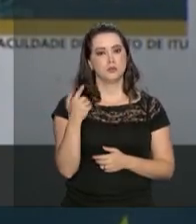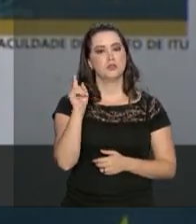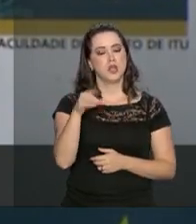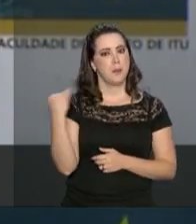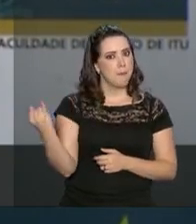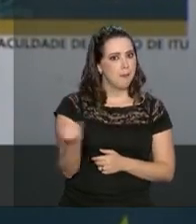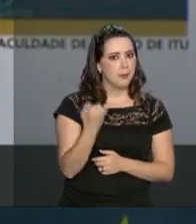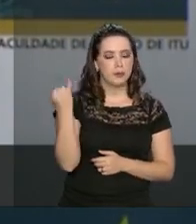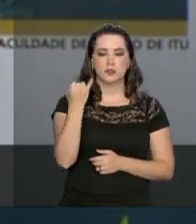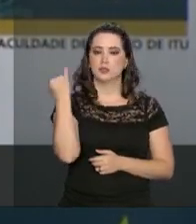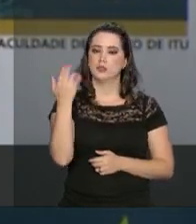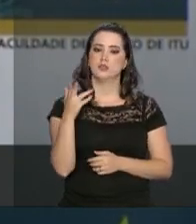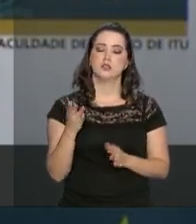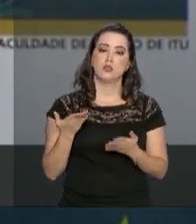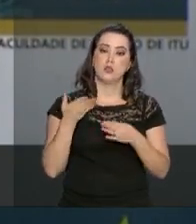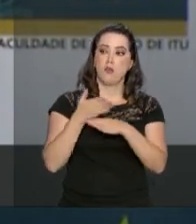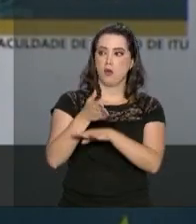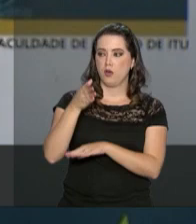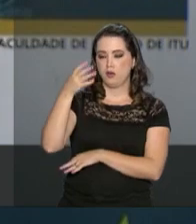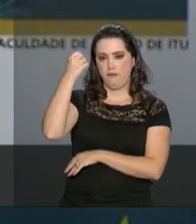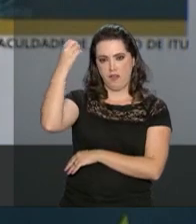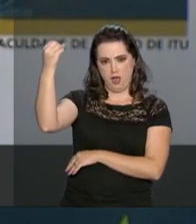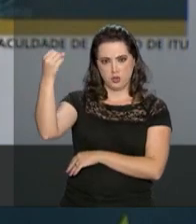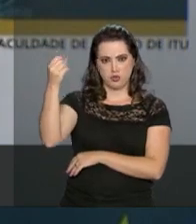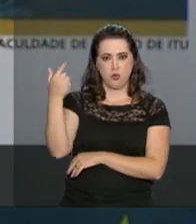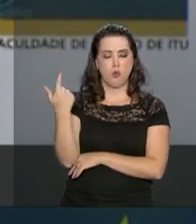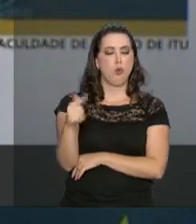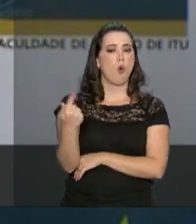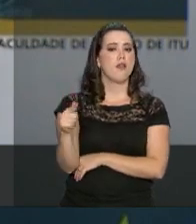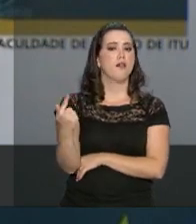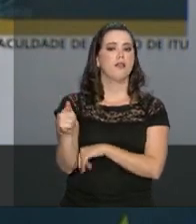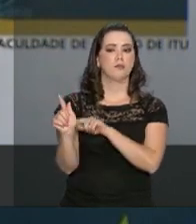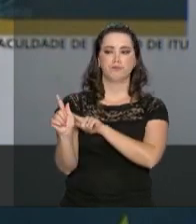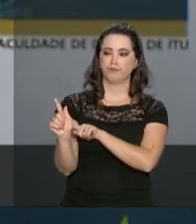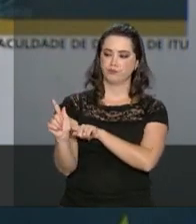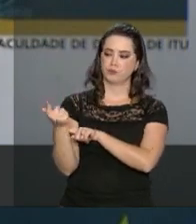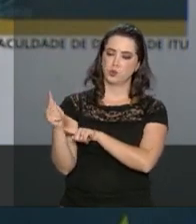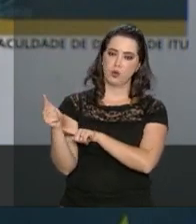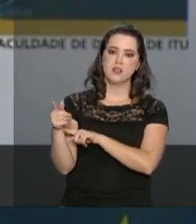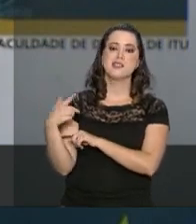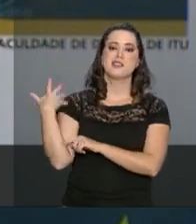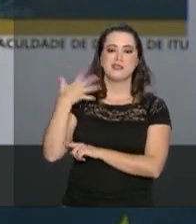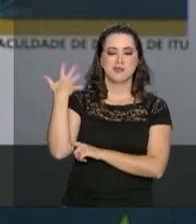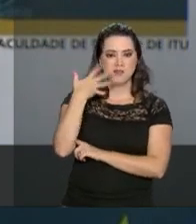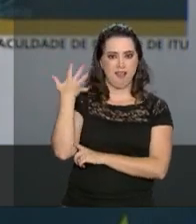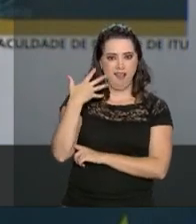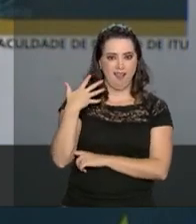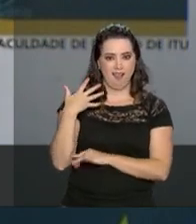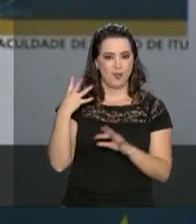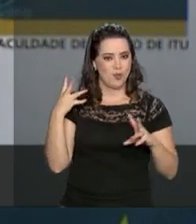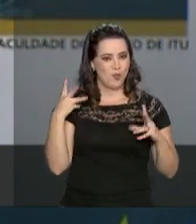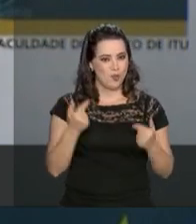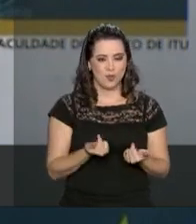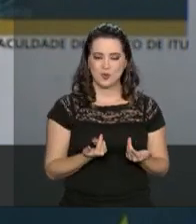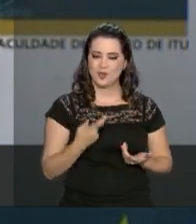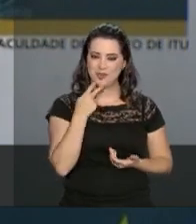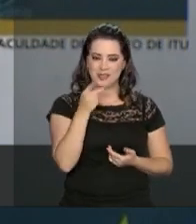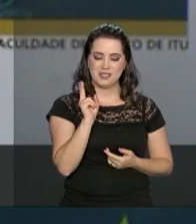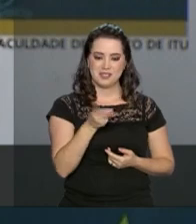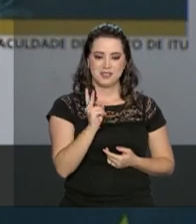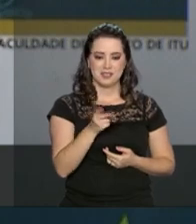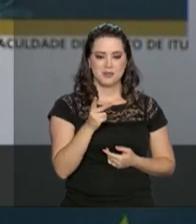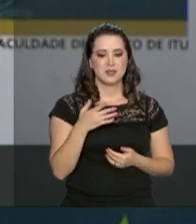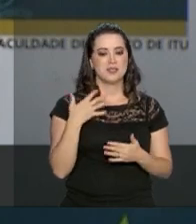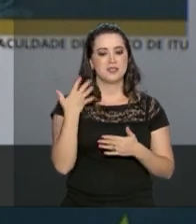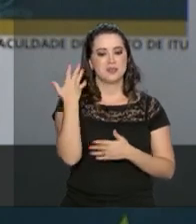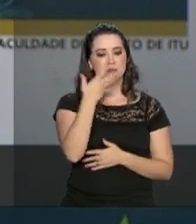coisa importantíssima. Eu vou agora a Goiânia e lá até quero descrever, porque em todo o discurso eu procuro